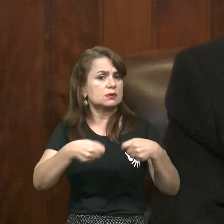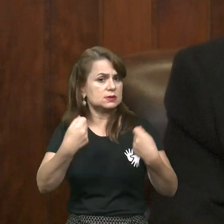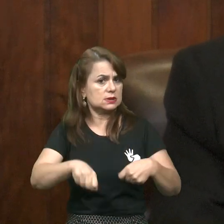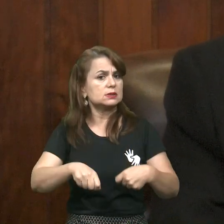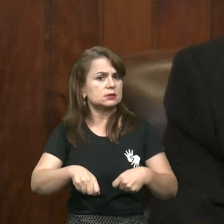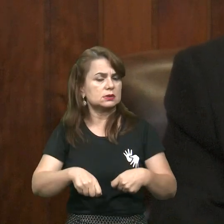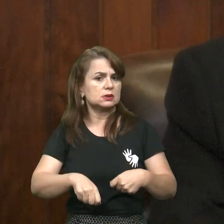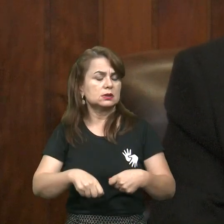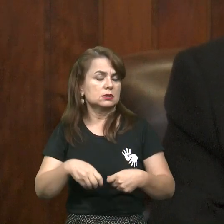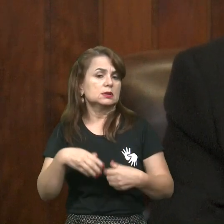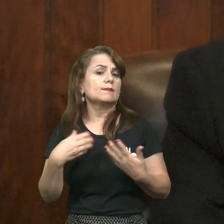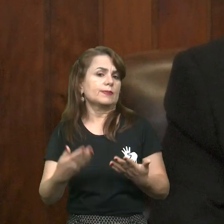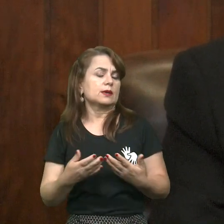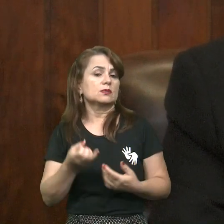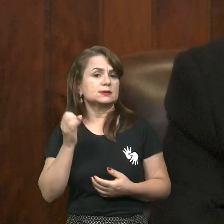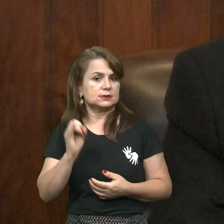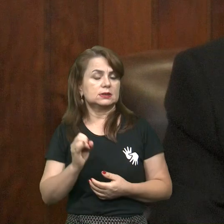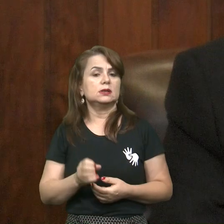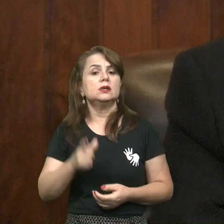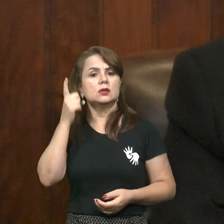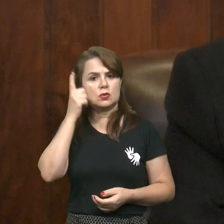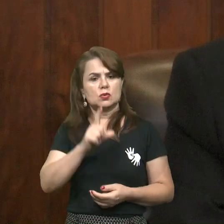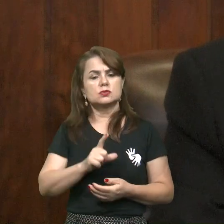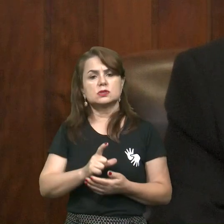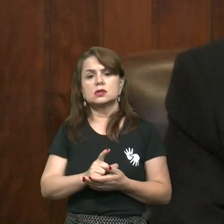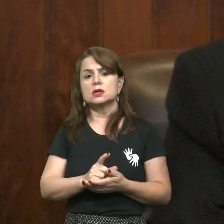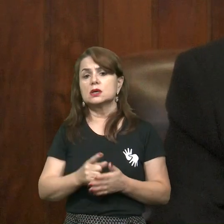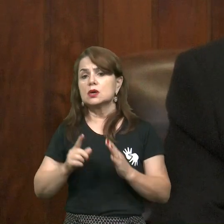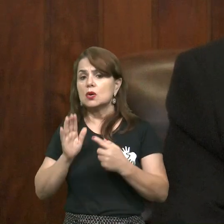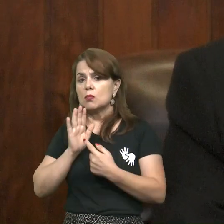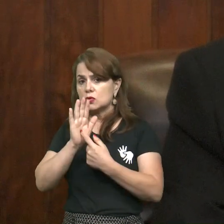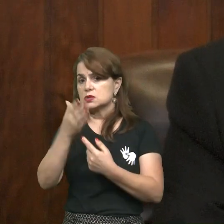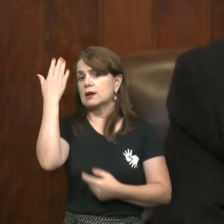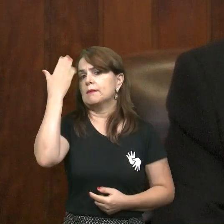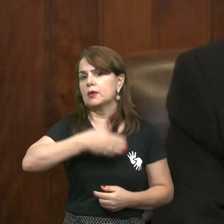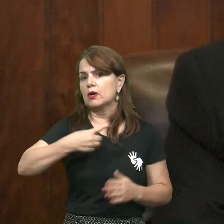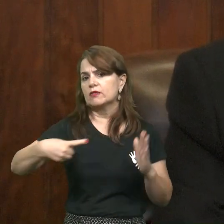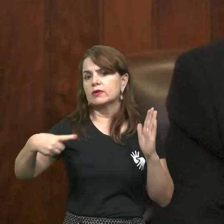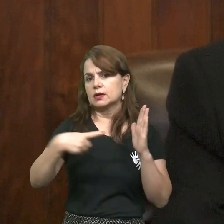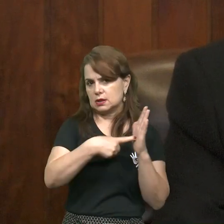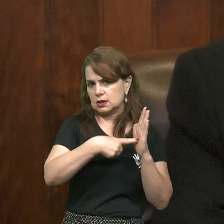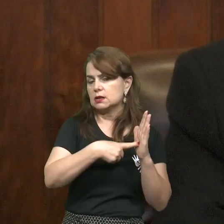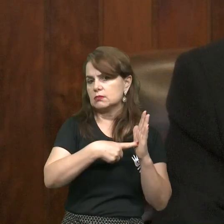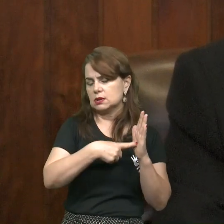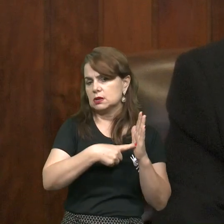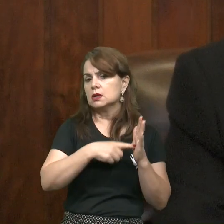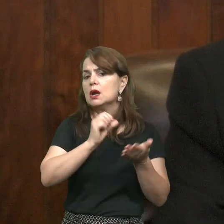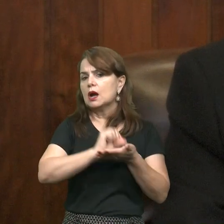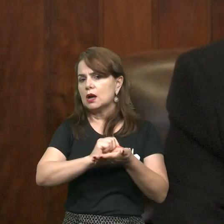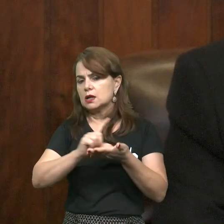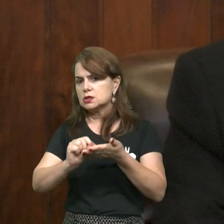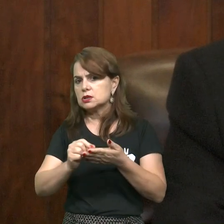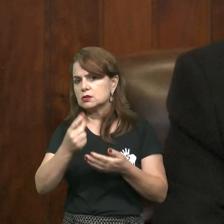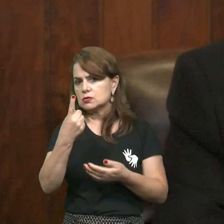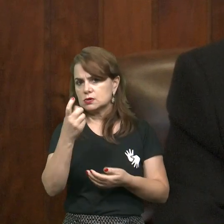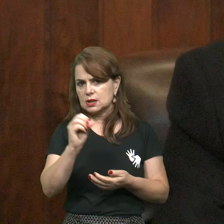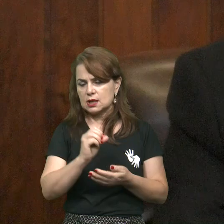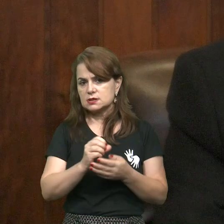Finalmente, caso confirme-se crimes contra o erário, considerando que o dispõe do artigo 10º da Lei Federal